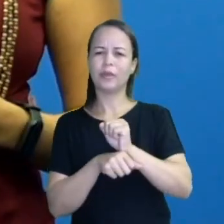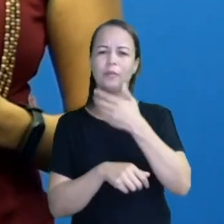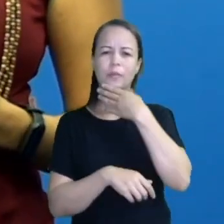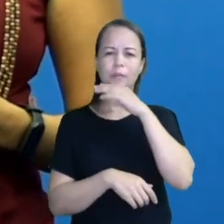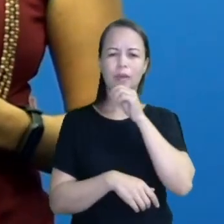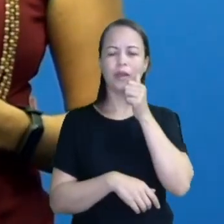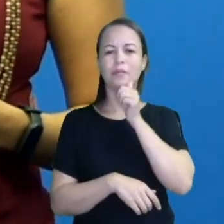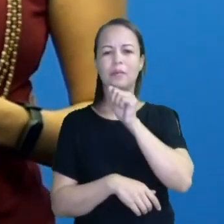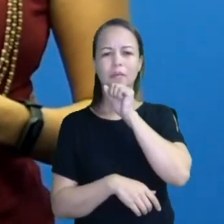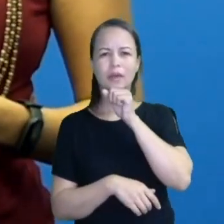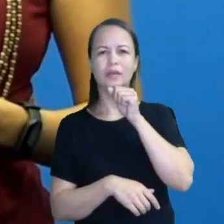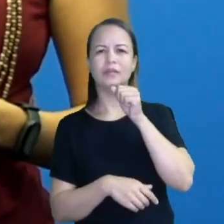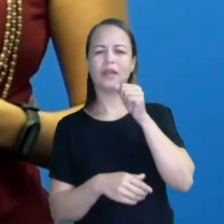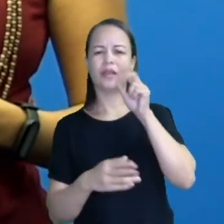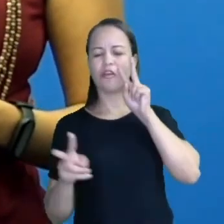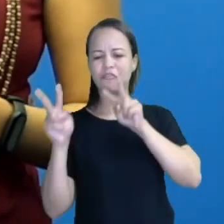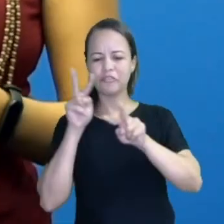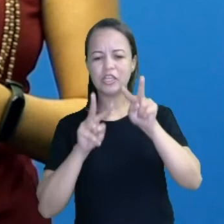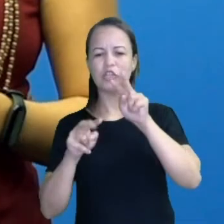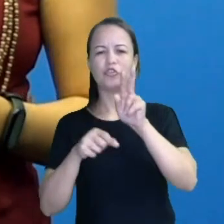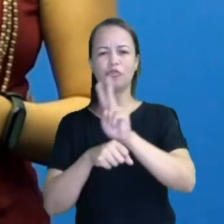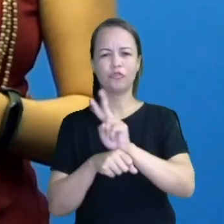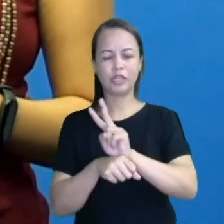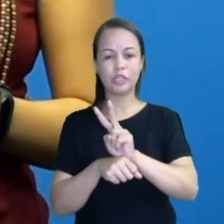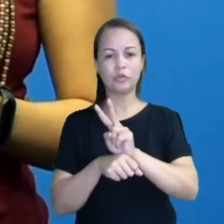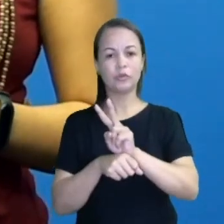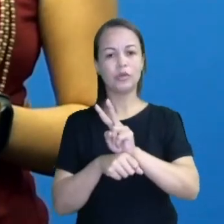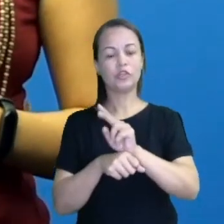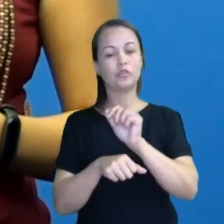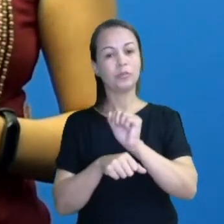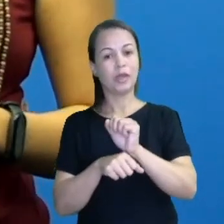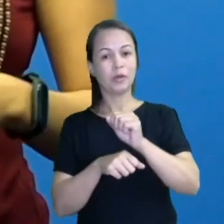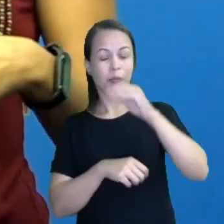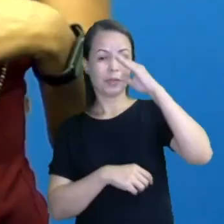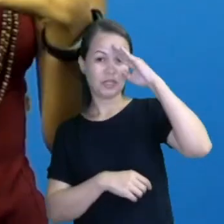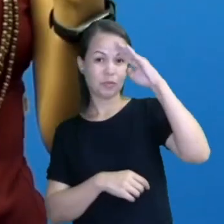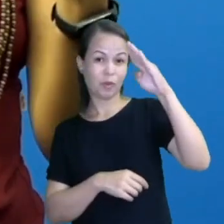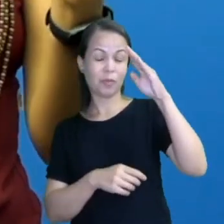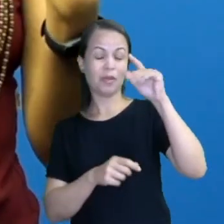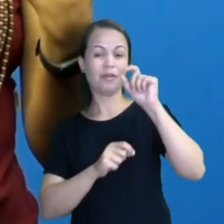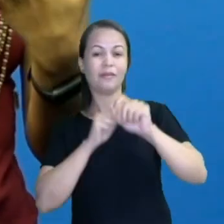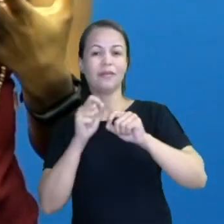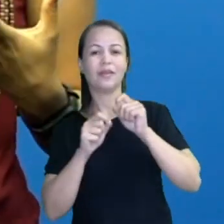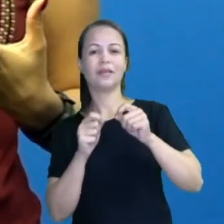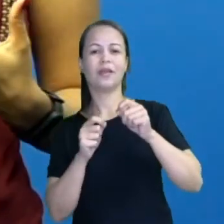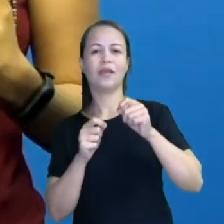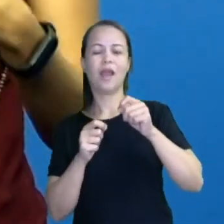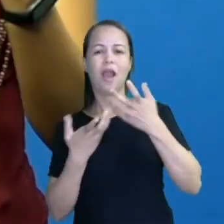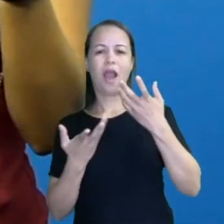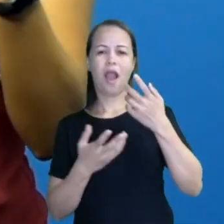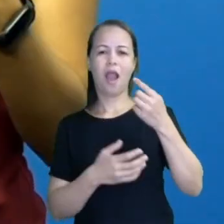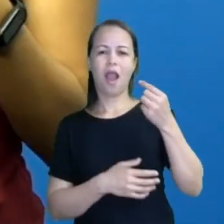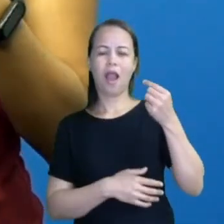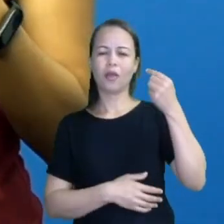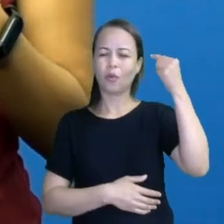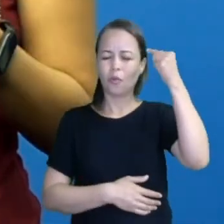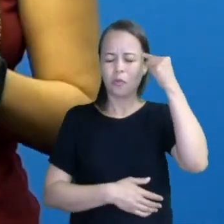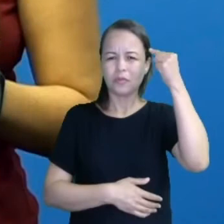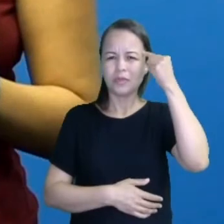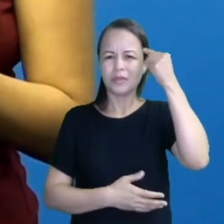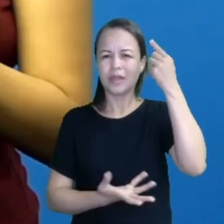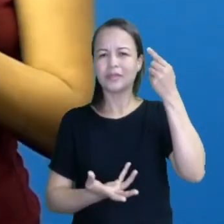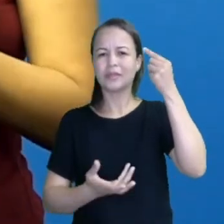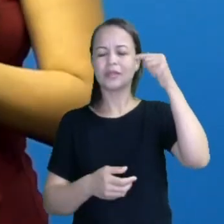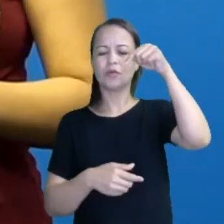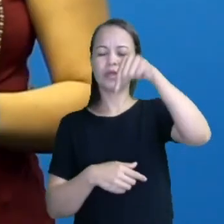tenham assistido esse vídeo. E espero principalmente que haja também a conscientização de que esse vírus não